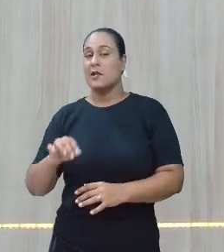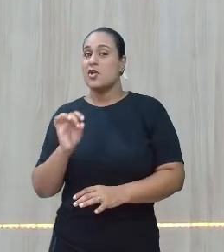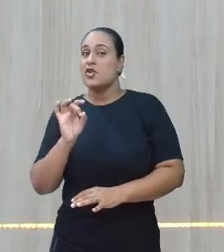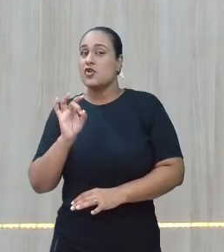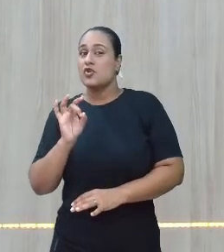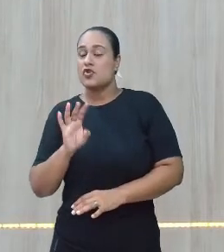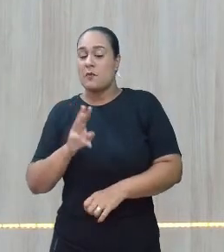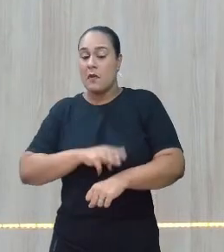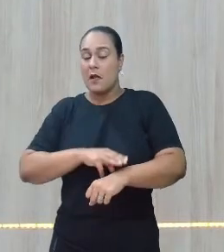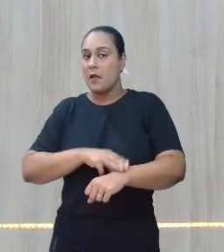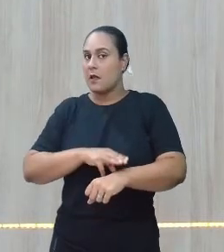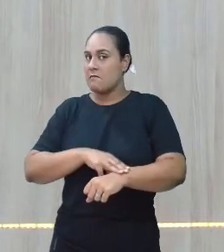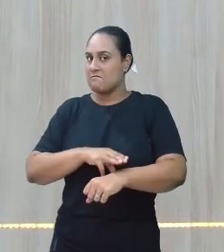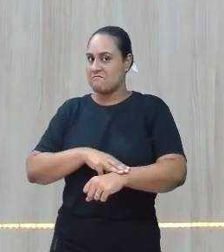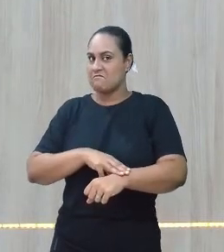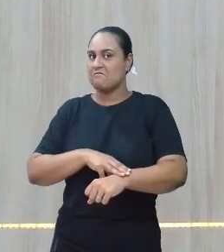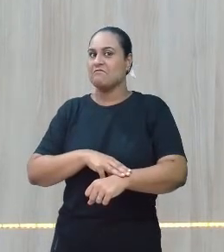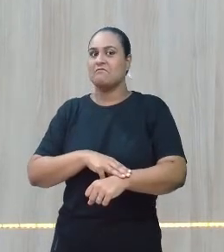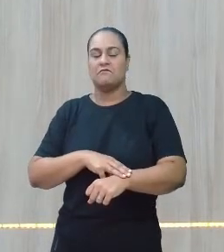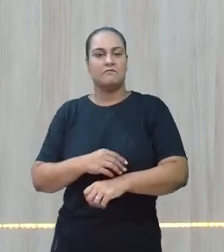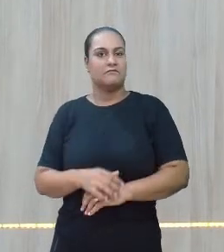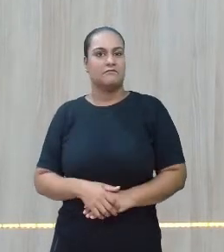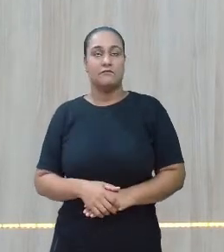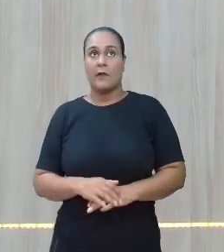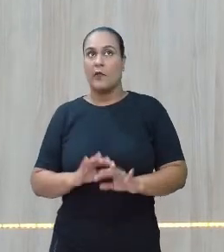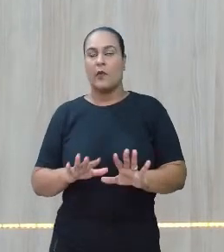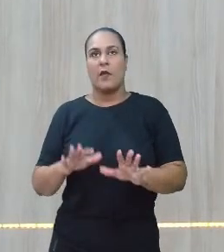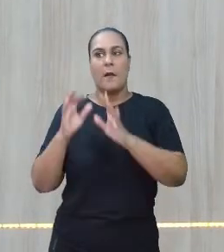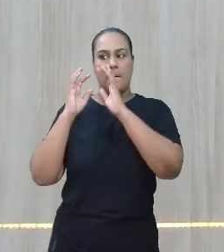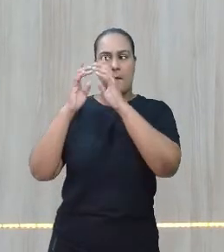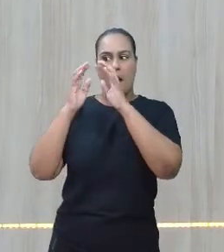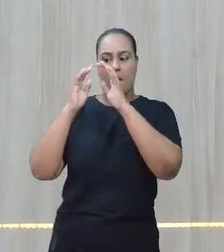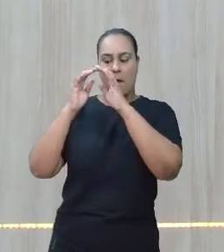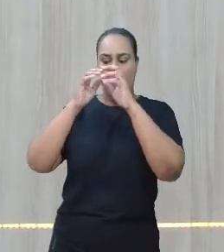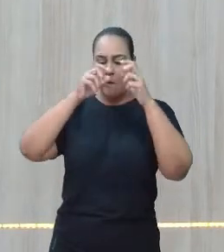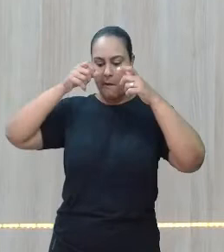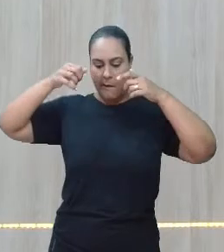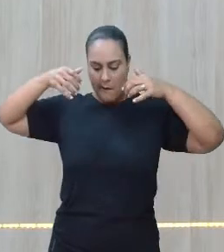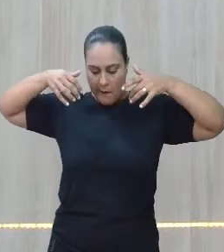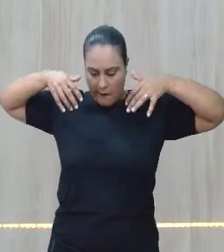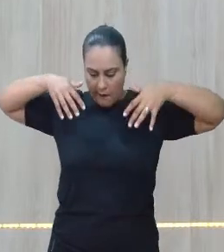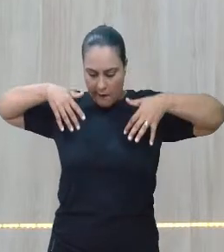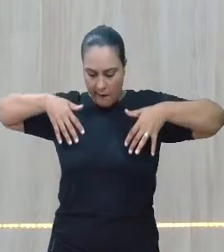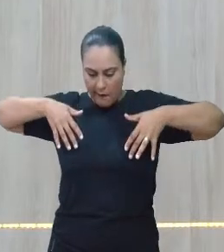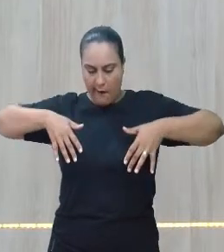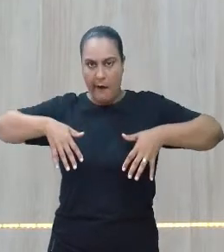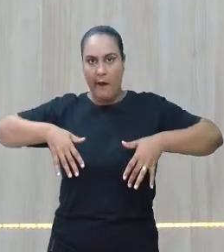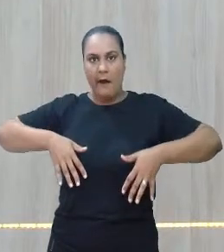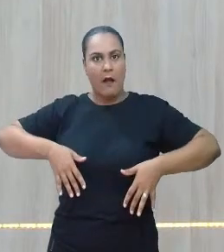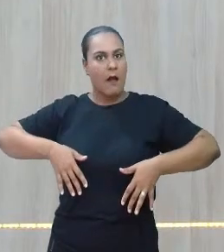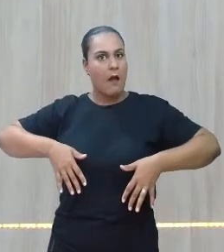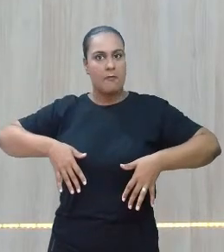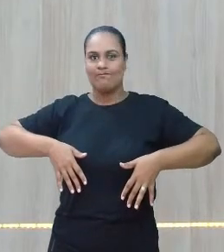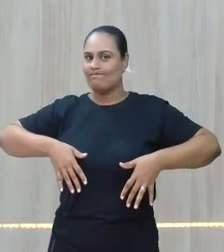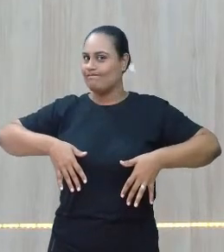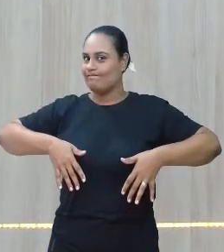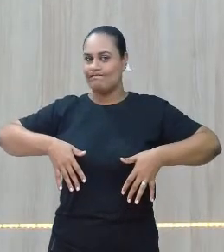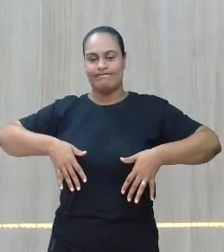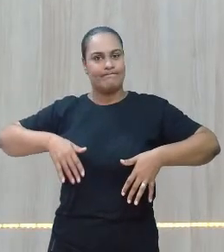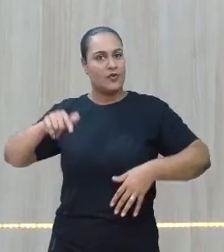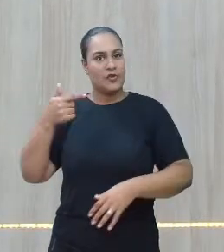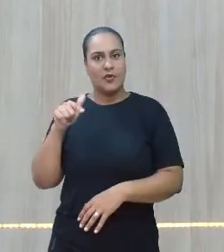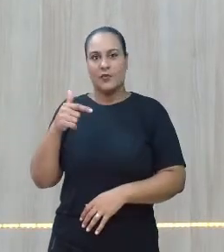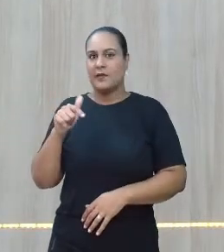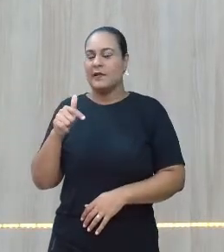para aquele momento imediato, não é para a questão aí de sempre. Aqui, essa comunicação não está existindo e